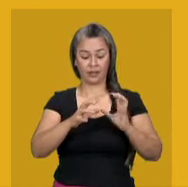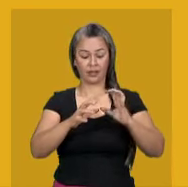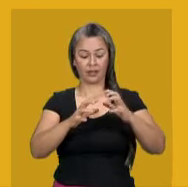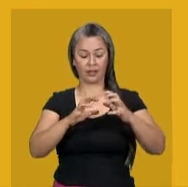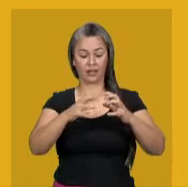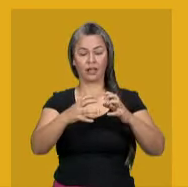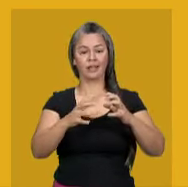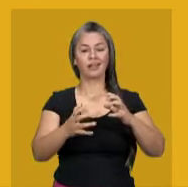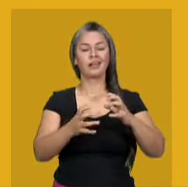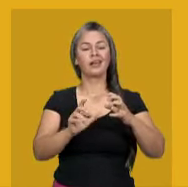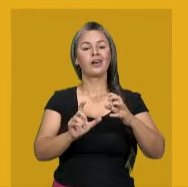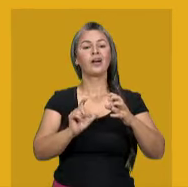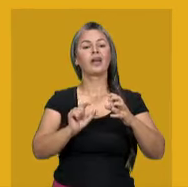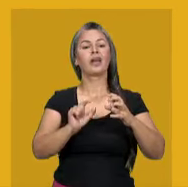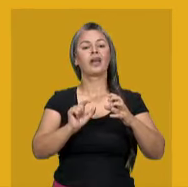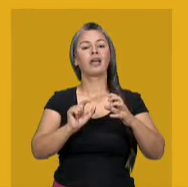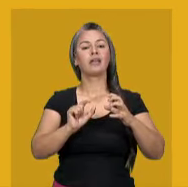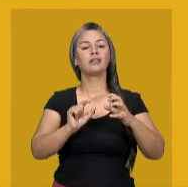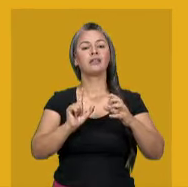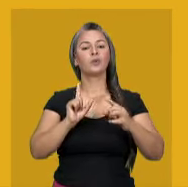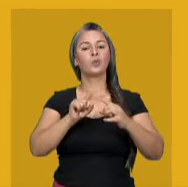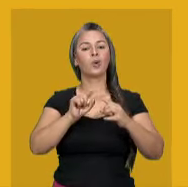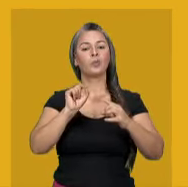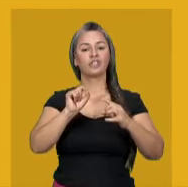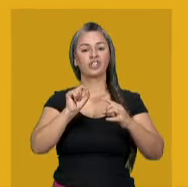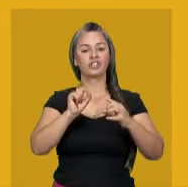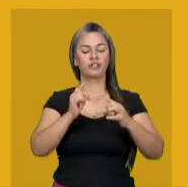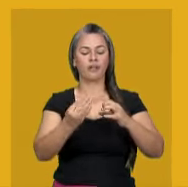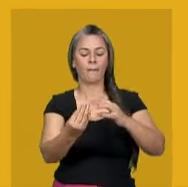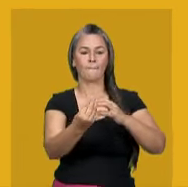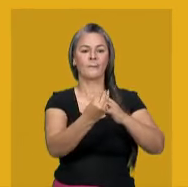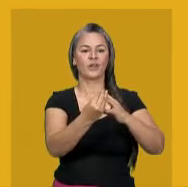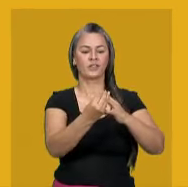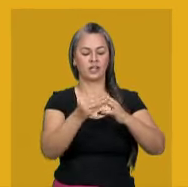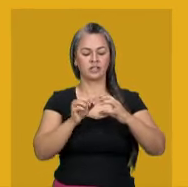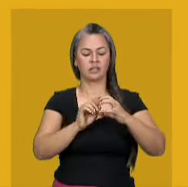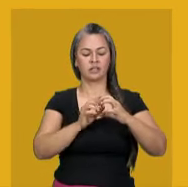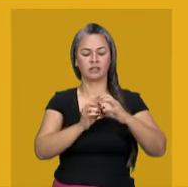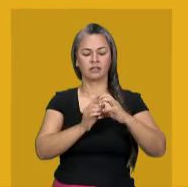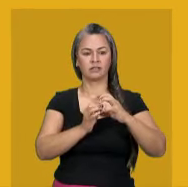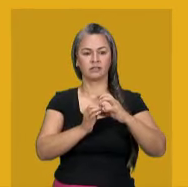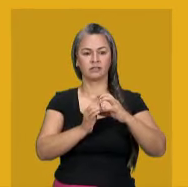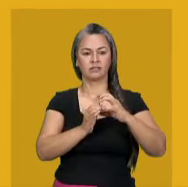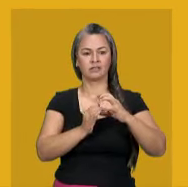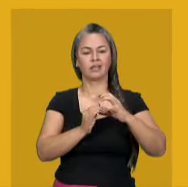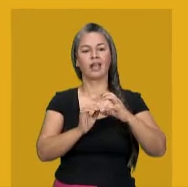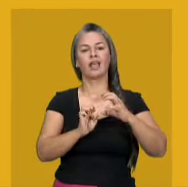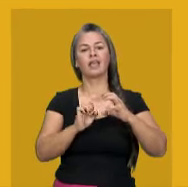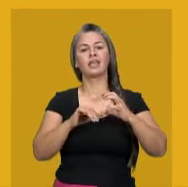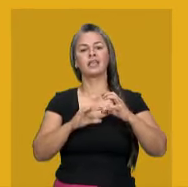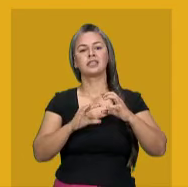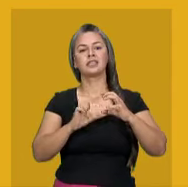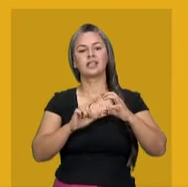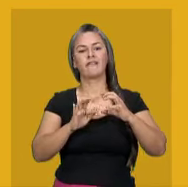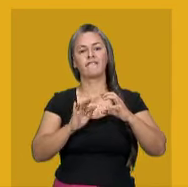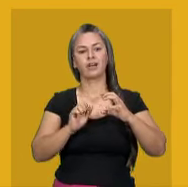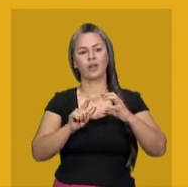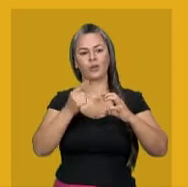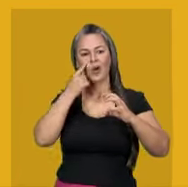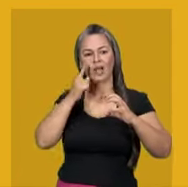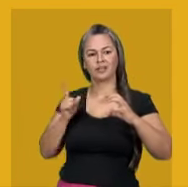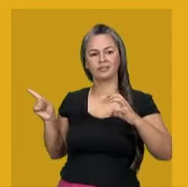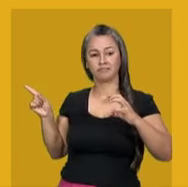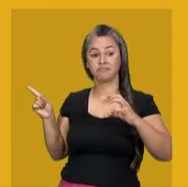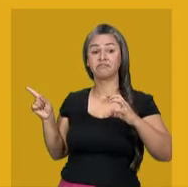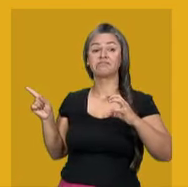garantem principalmente a proteção do encéfalo, que é uma porção do nosso sistema nervoso central. Então, de